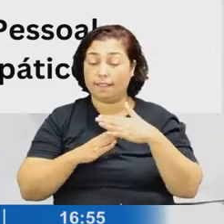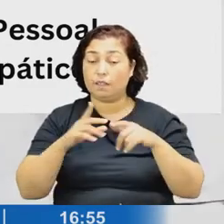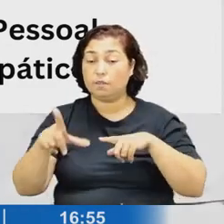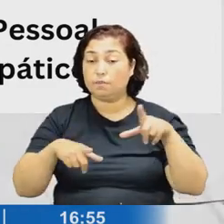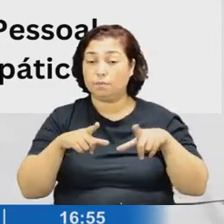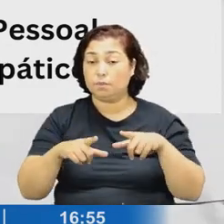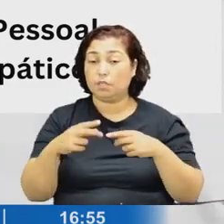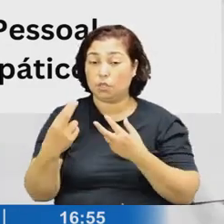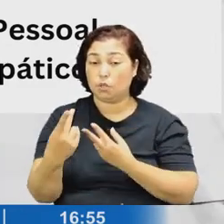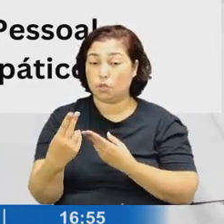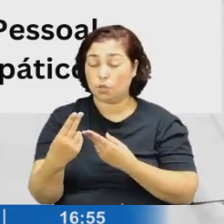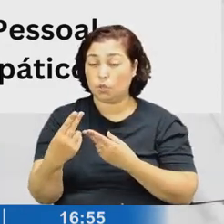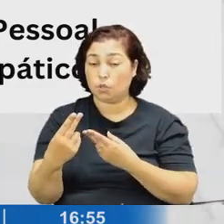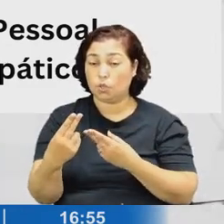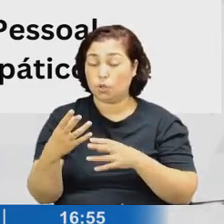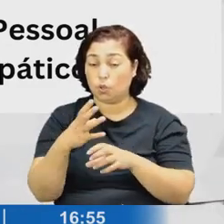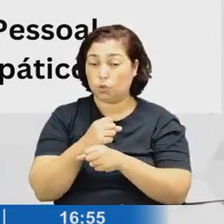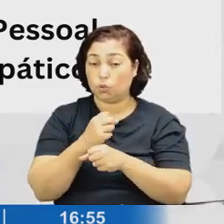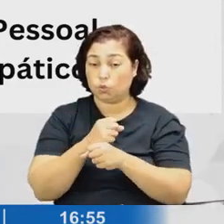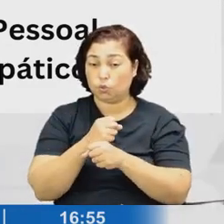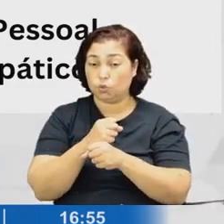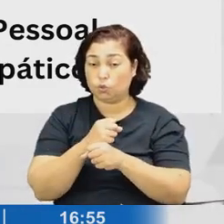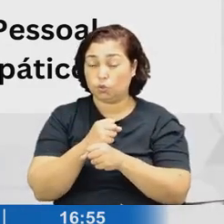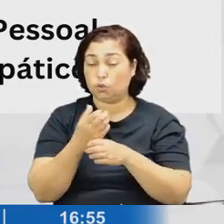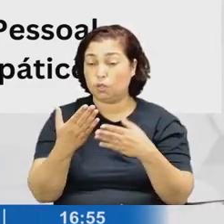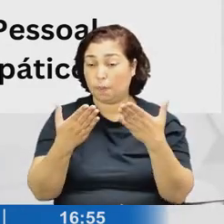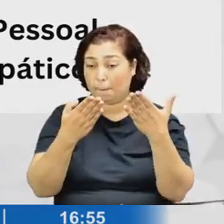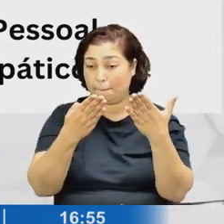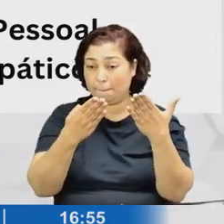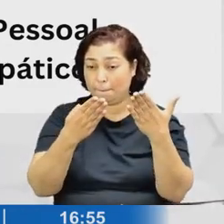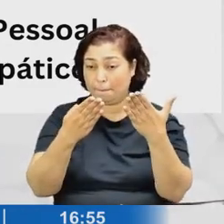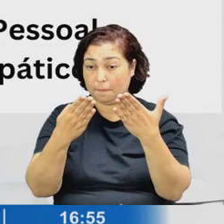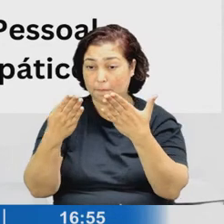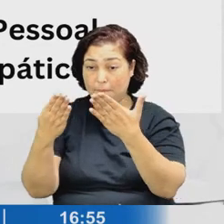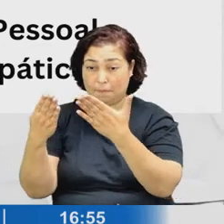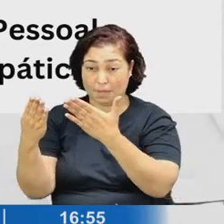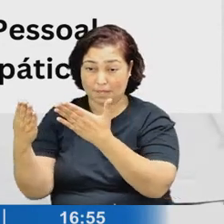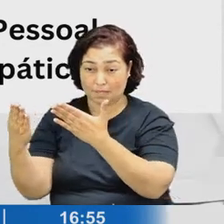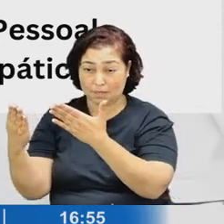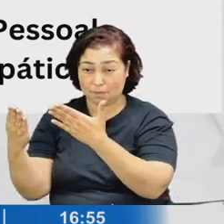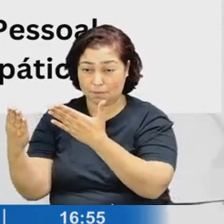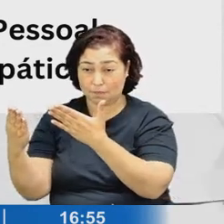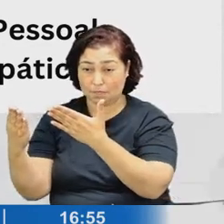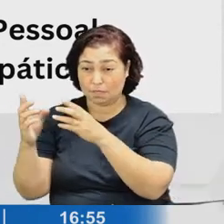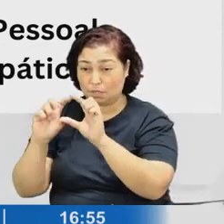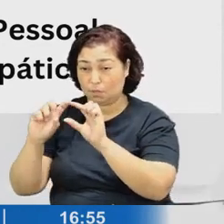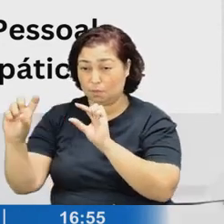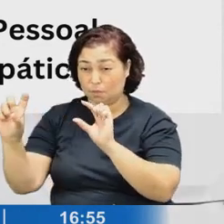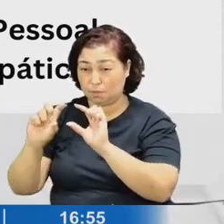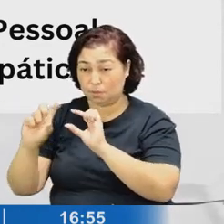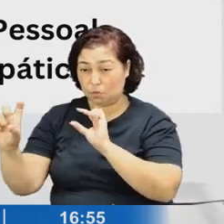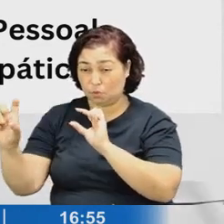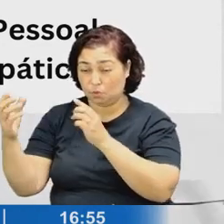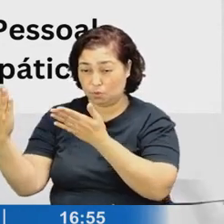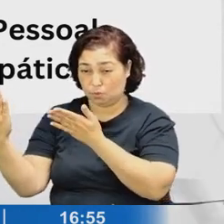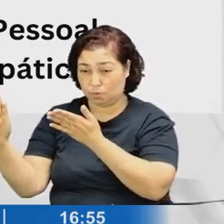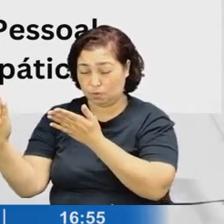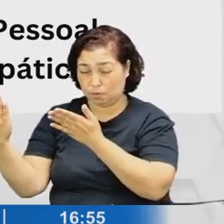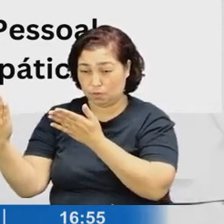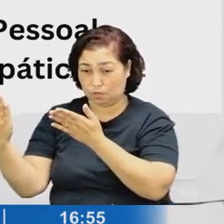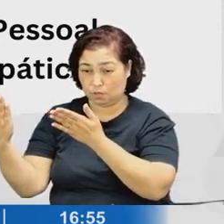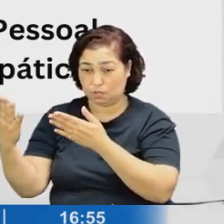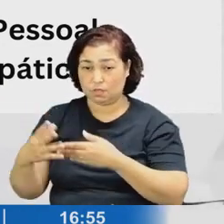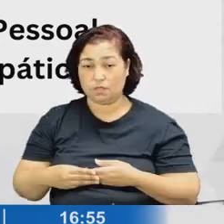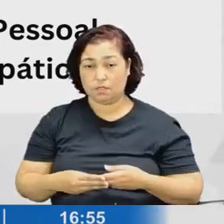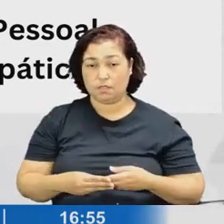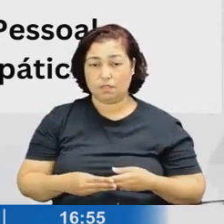igual isso tudo aí somado é igual ao a percepção para as pessoas vai passar uma percepção tem que